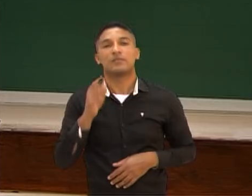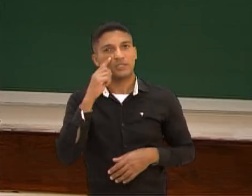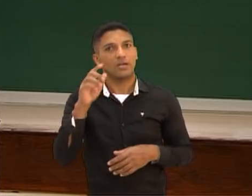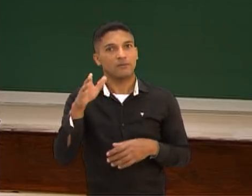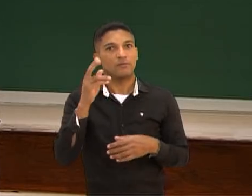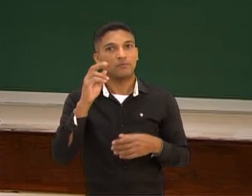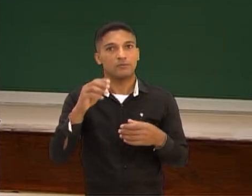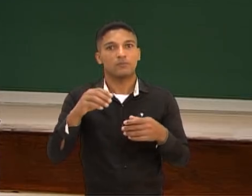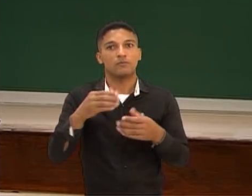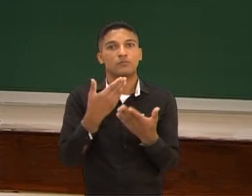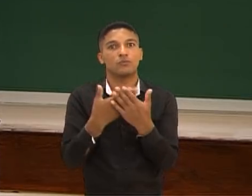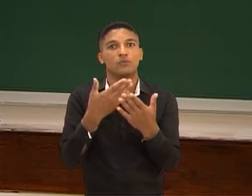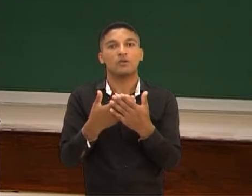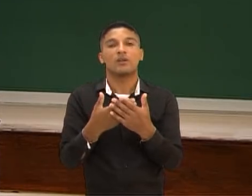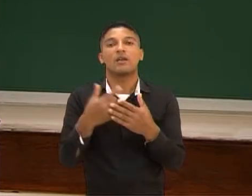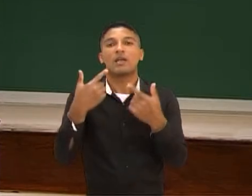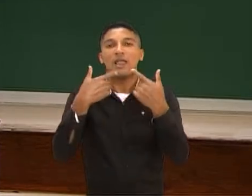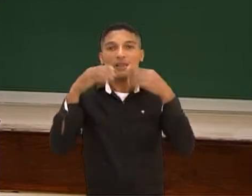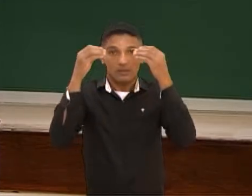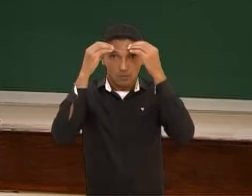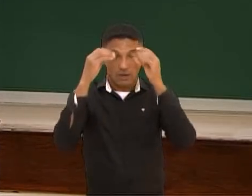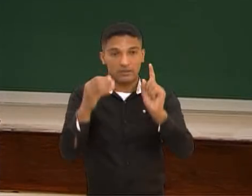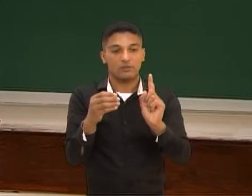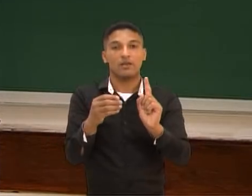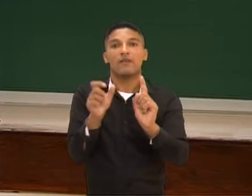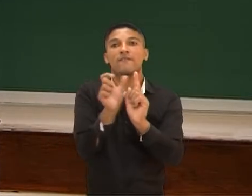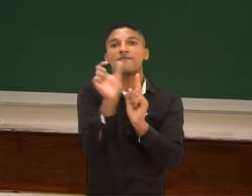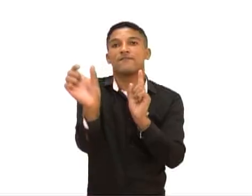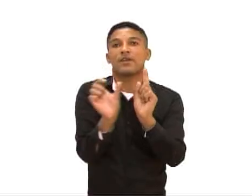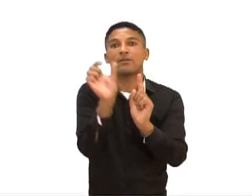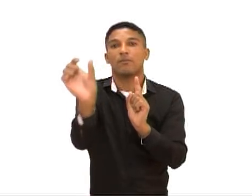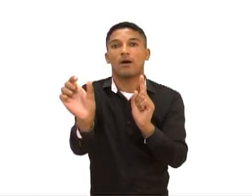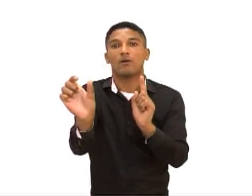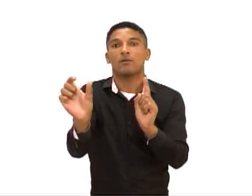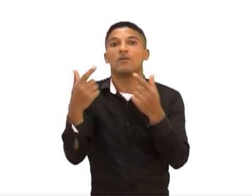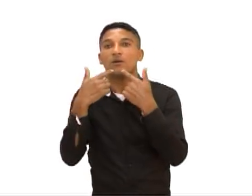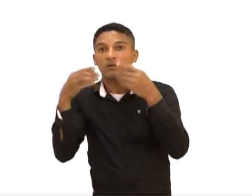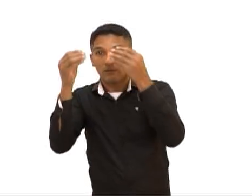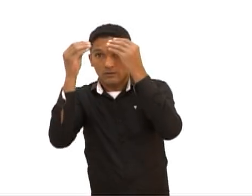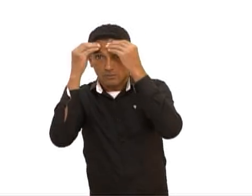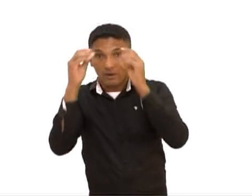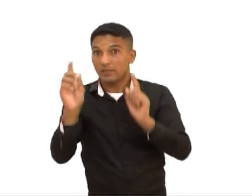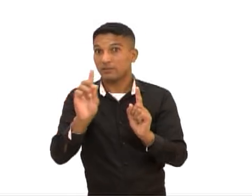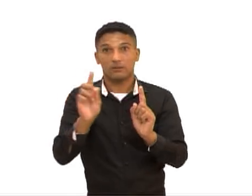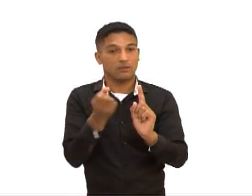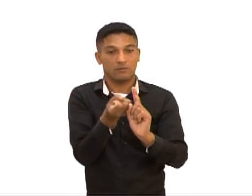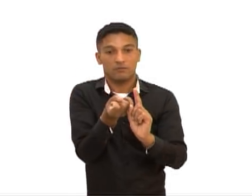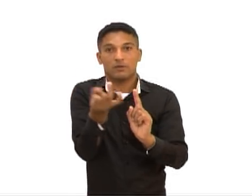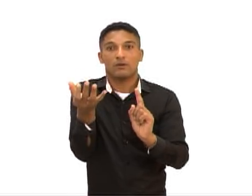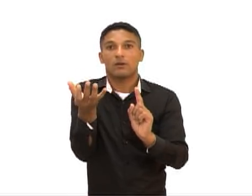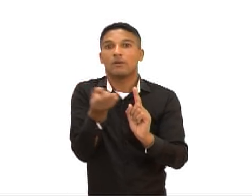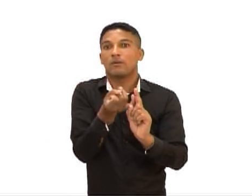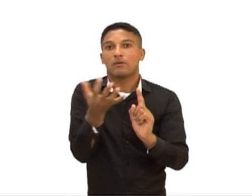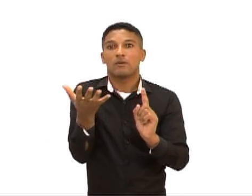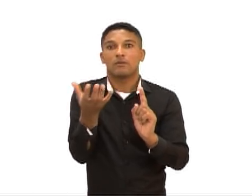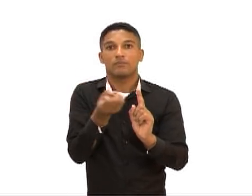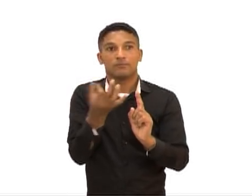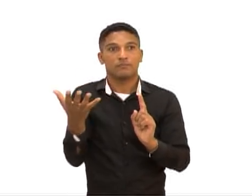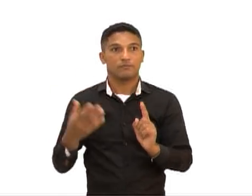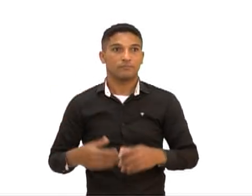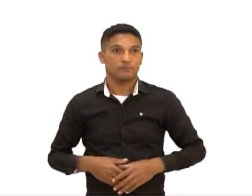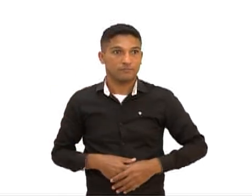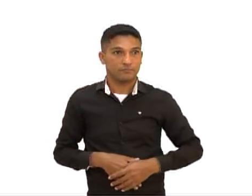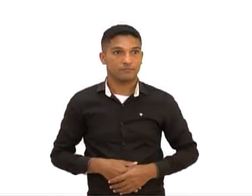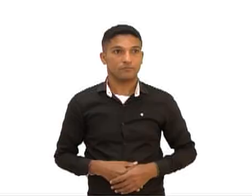não verbal presente nesses anúncios publicitários. Aqui eu achei interessante essa imagem, selecionei ela aqui, olha o que está escrito